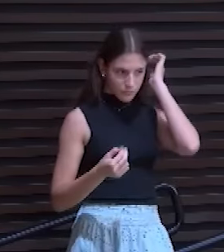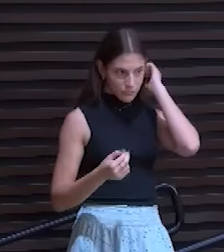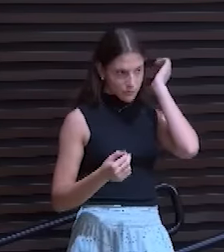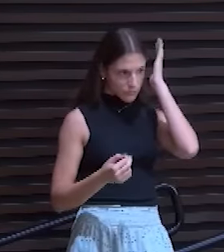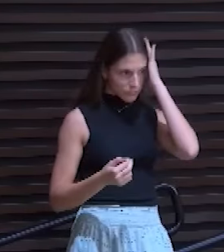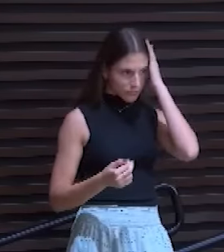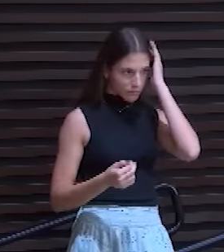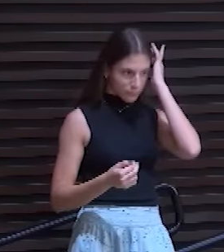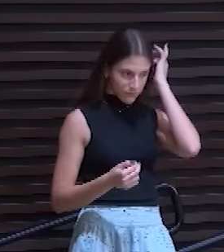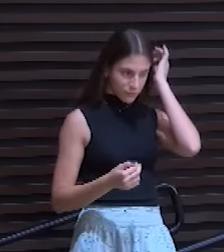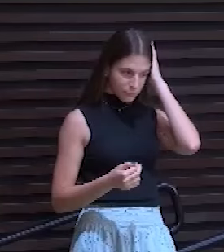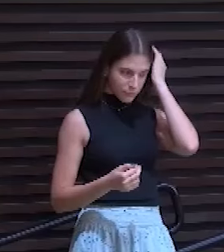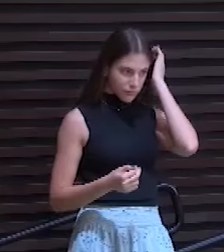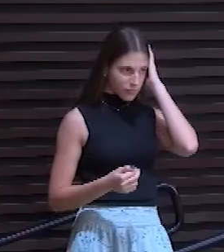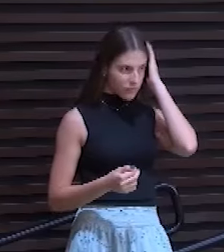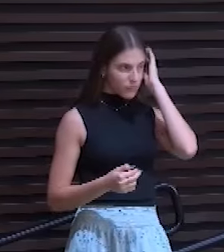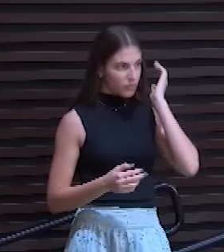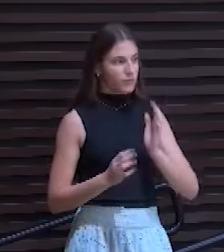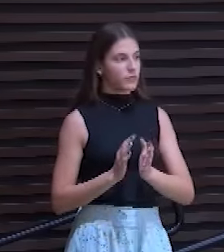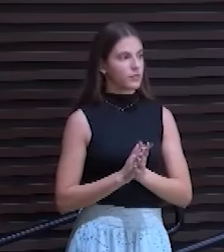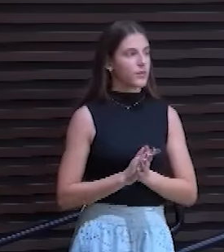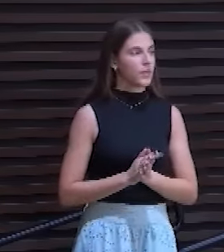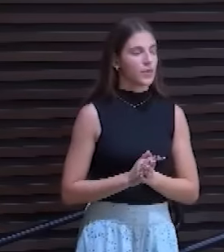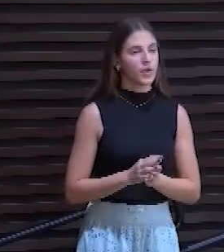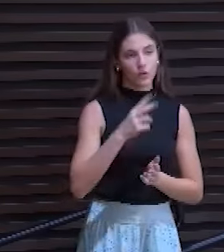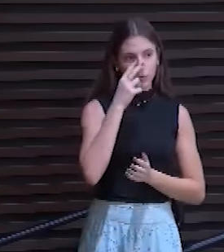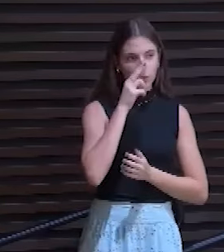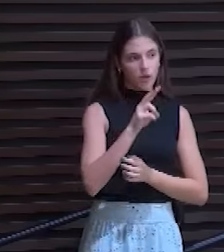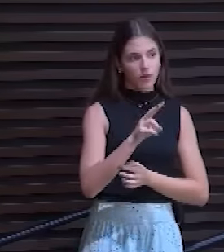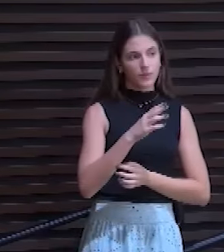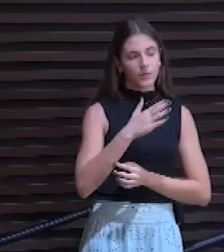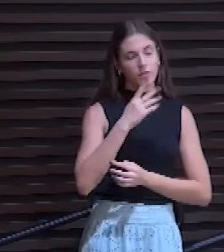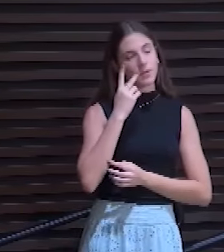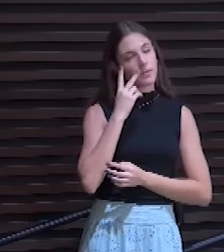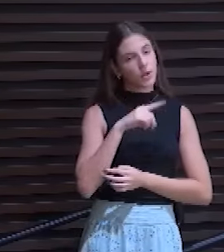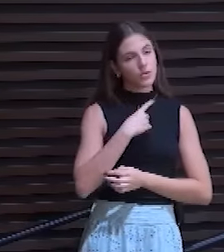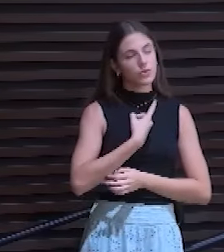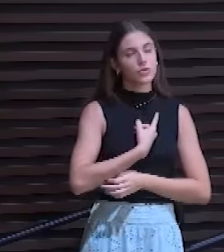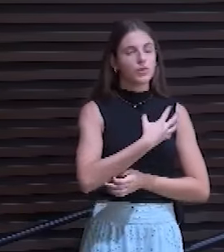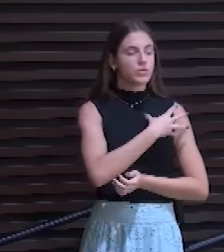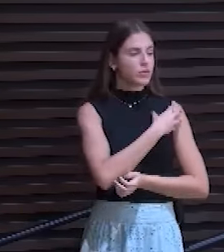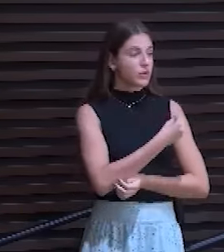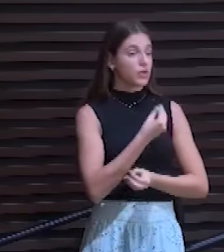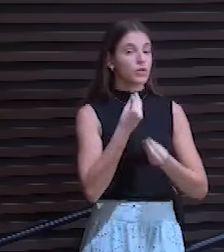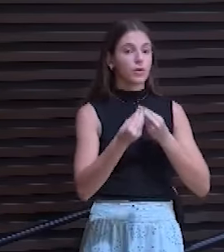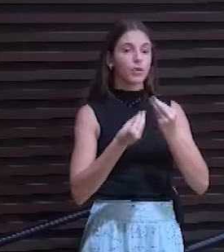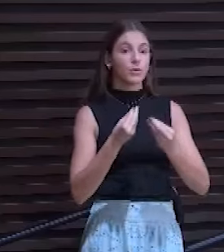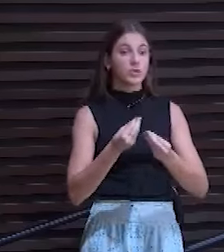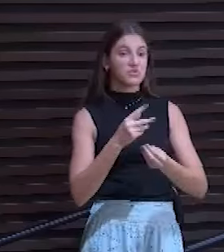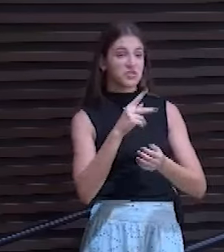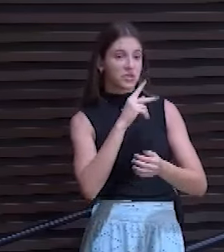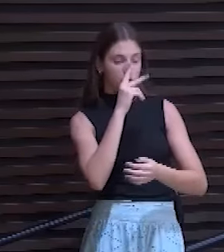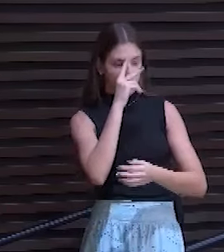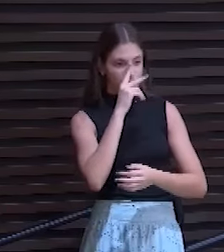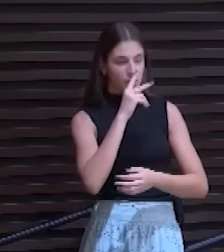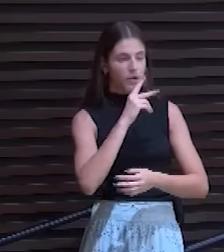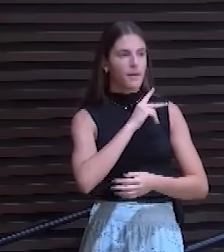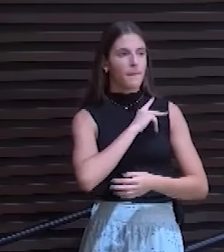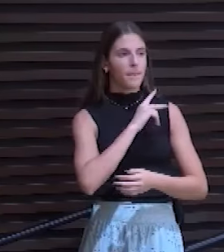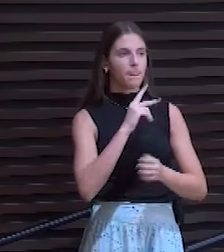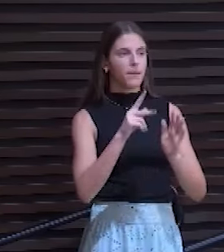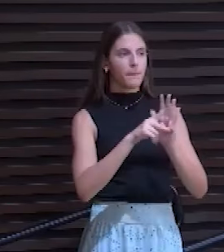Olhamos para os nossos filhos como se nos pertencessem. E acabamos tomando atitudes completamente contrárias à